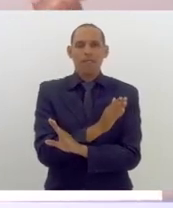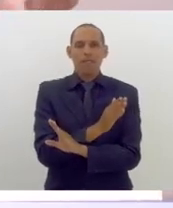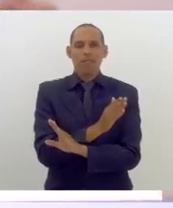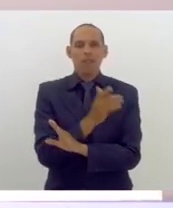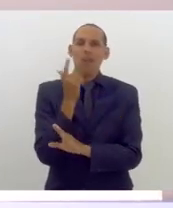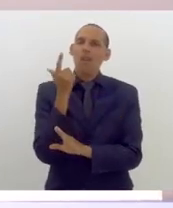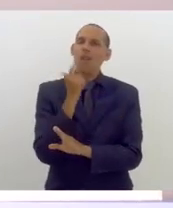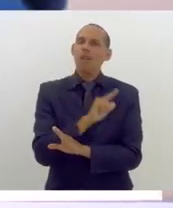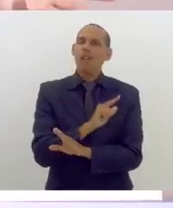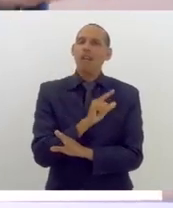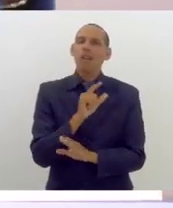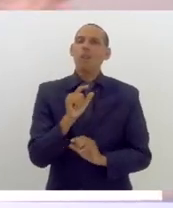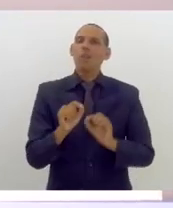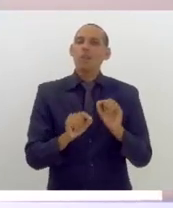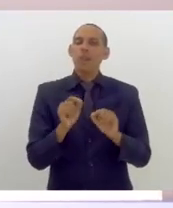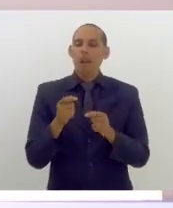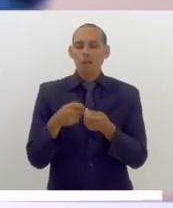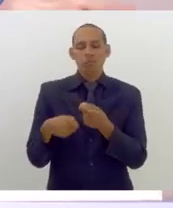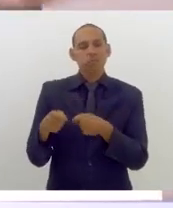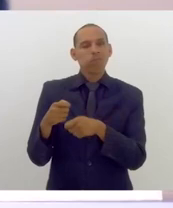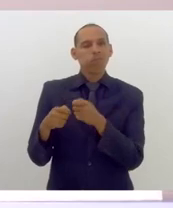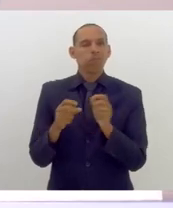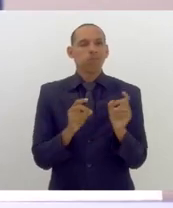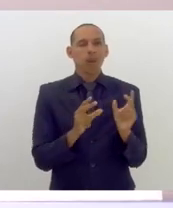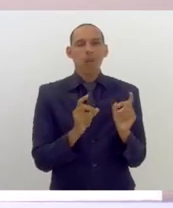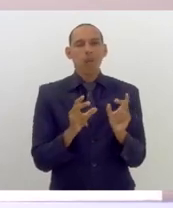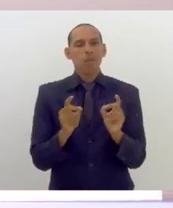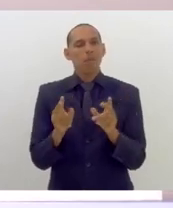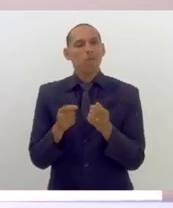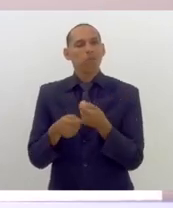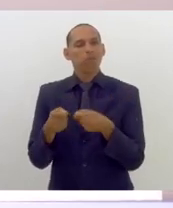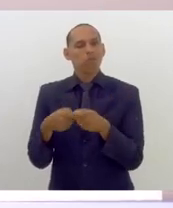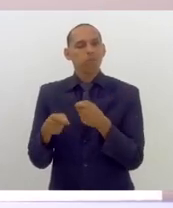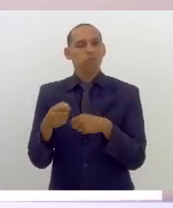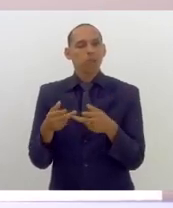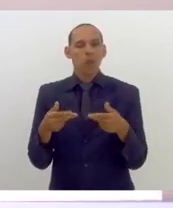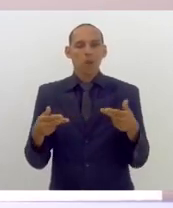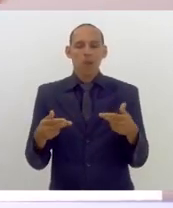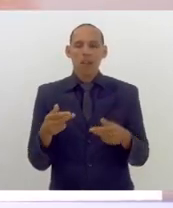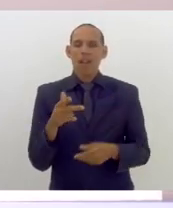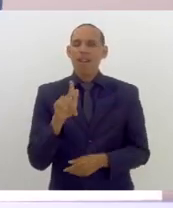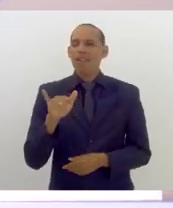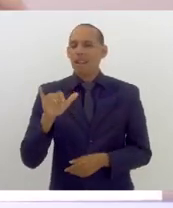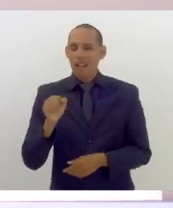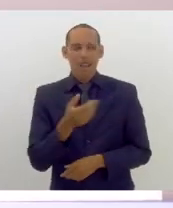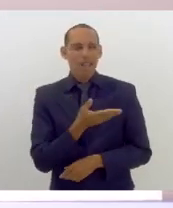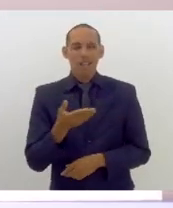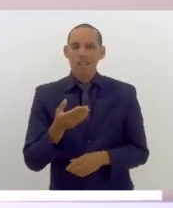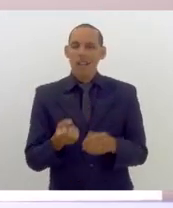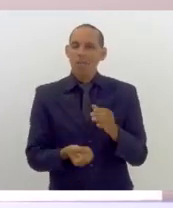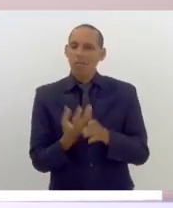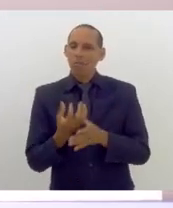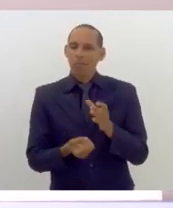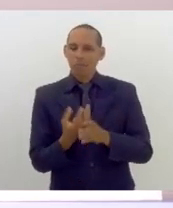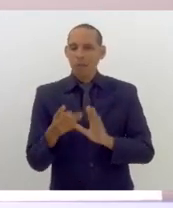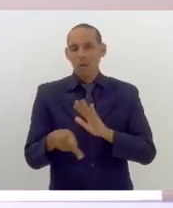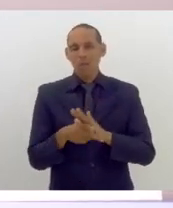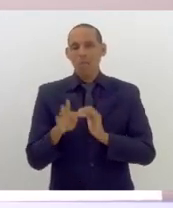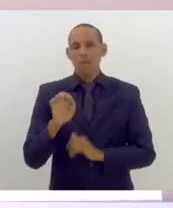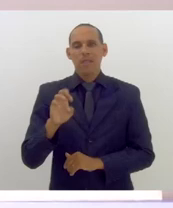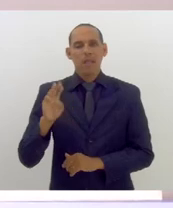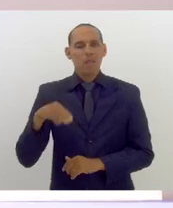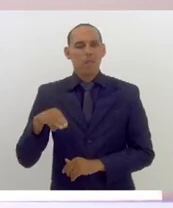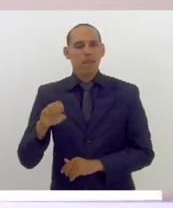eles conseguiram já dentro do mercado Já comercializar o potencial de gás que vão produzir na termelétrica